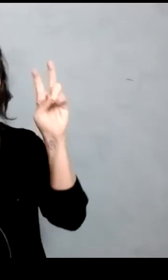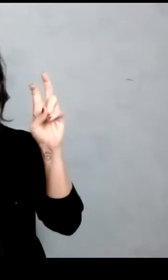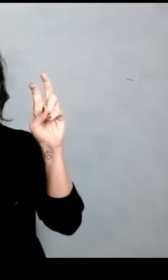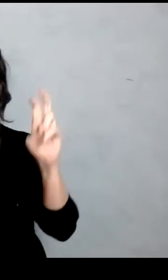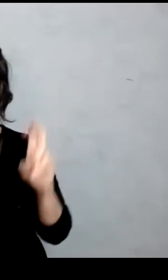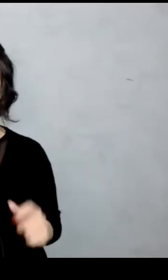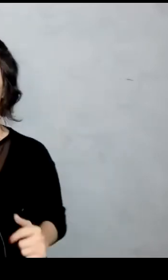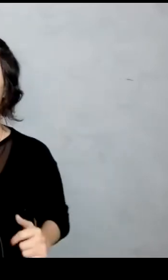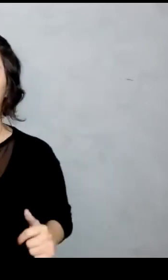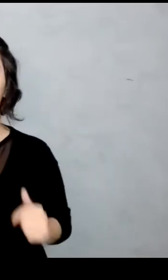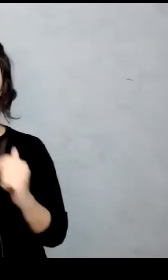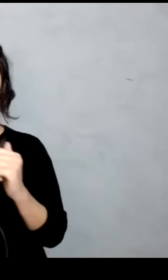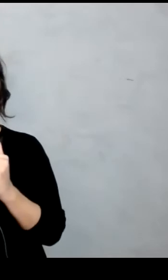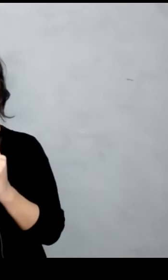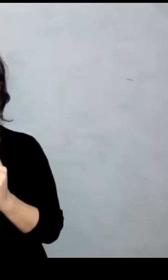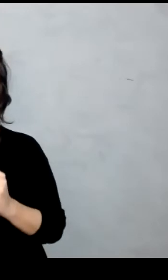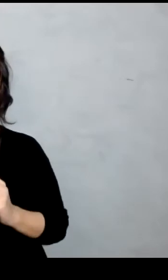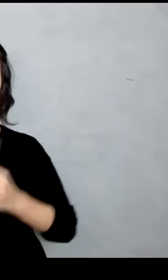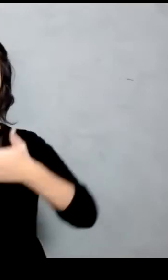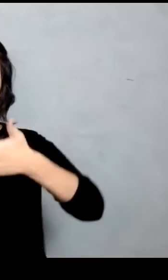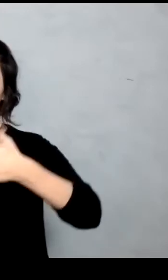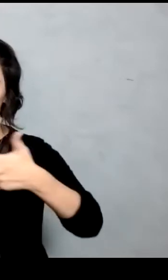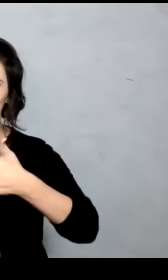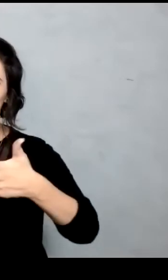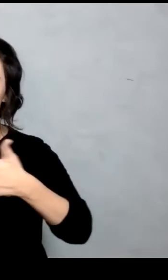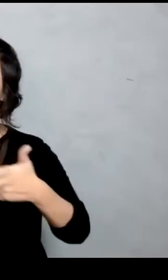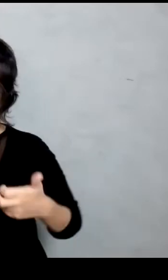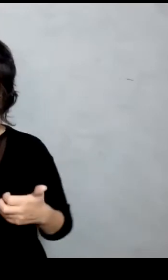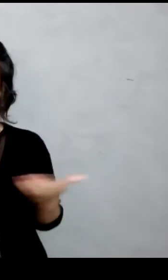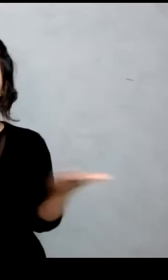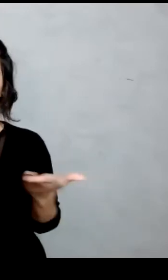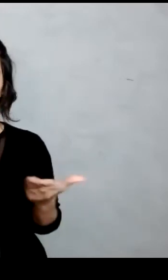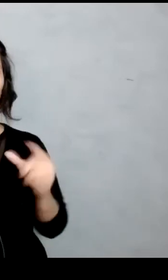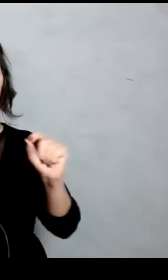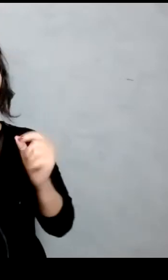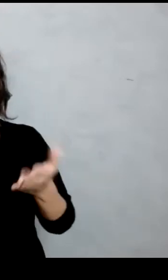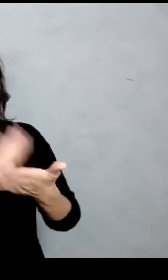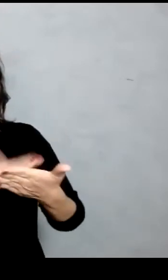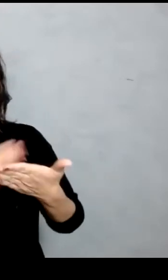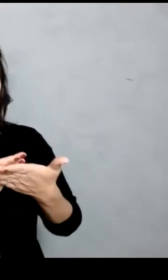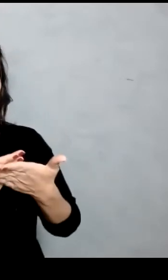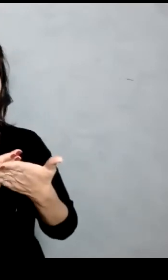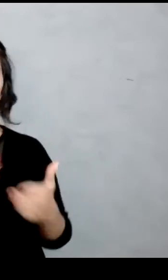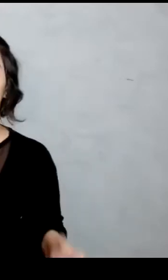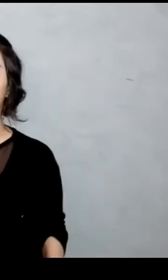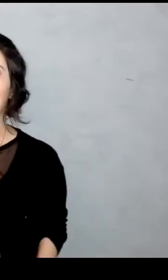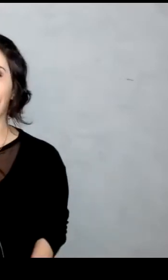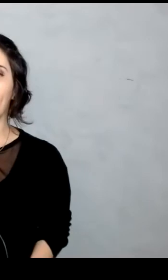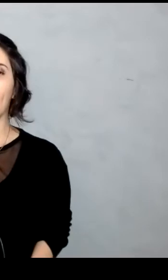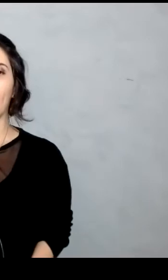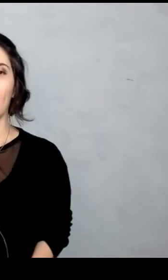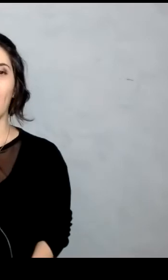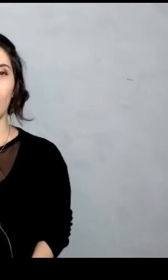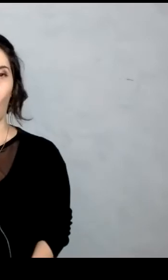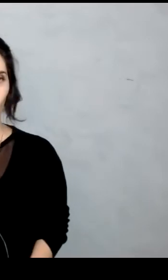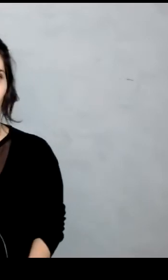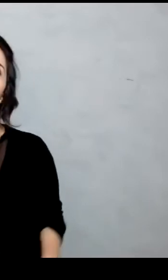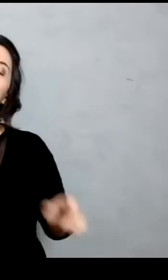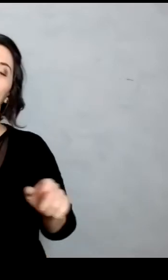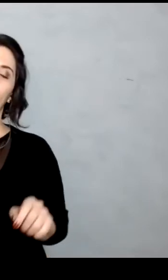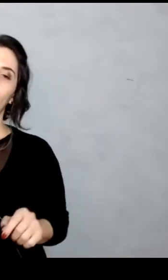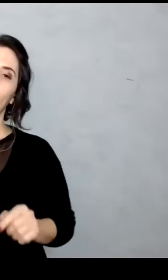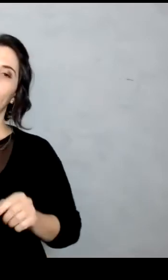Carolina Fumin e pelo Tiago Coimbra. E o nosso professor é o professor Vilmar da Rocha